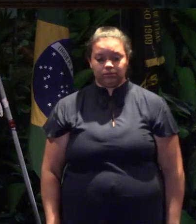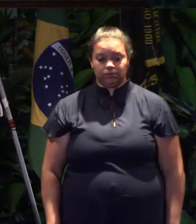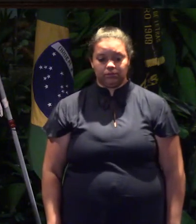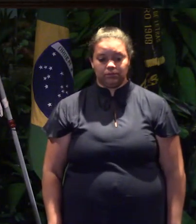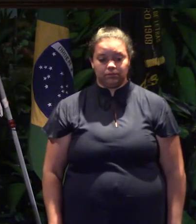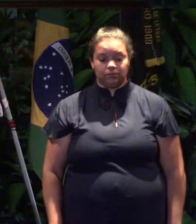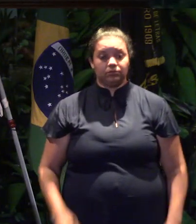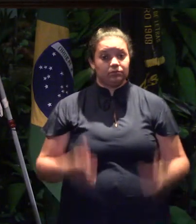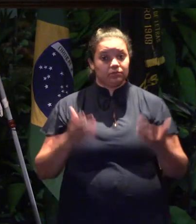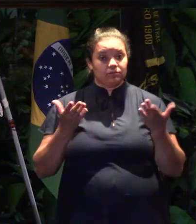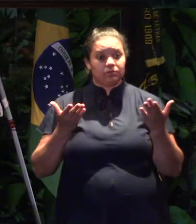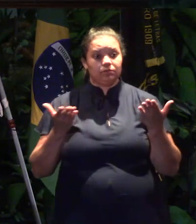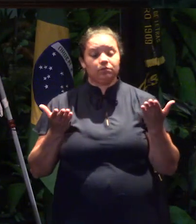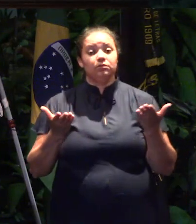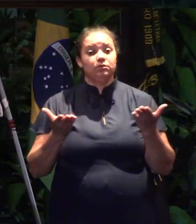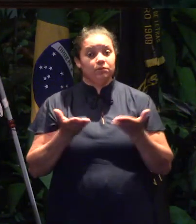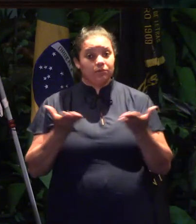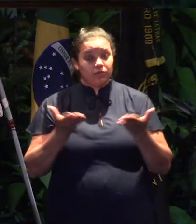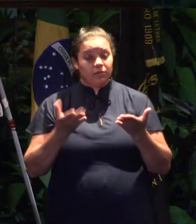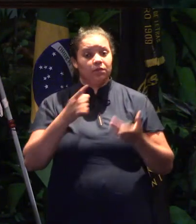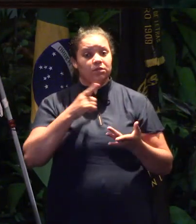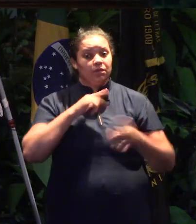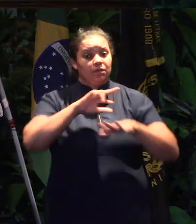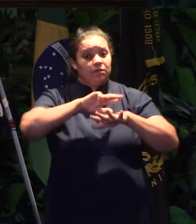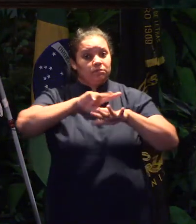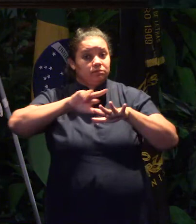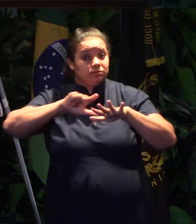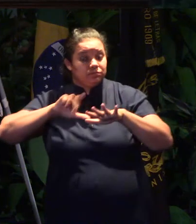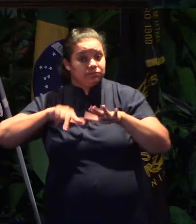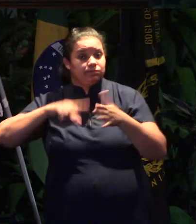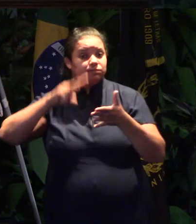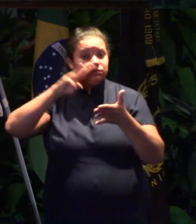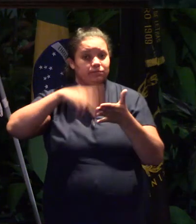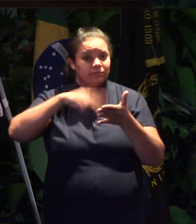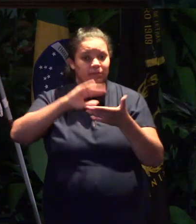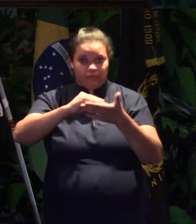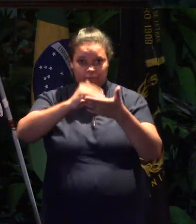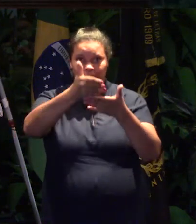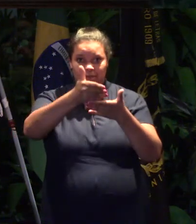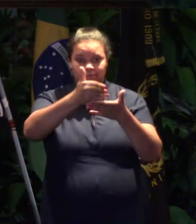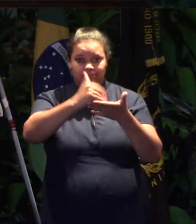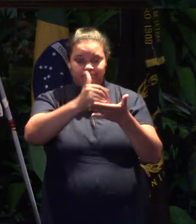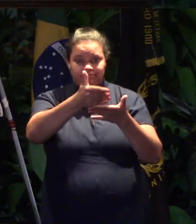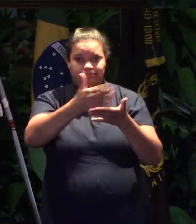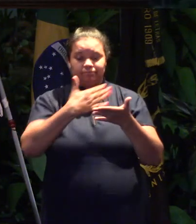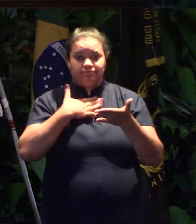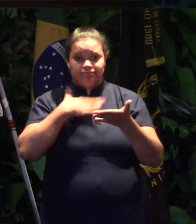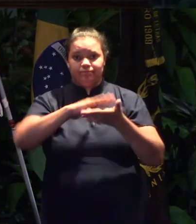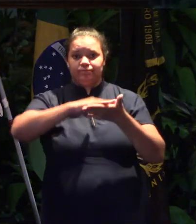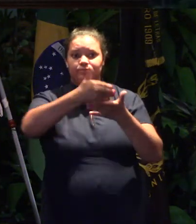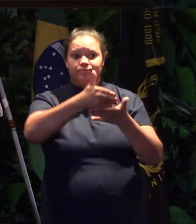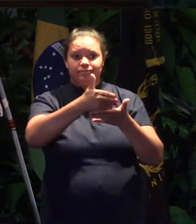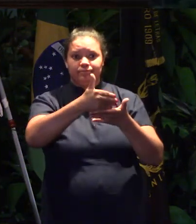Hoje existem vários leitores de tela, né, assim, com computador. Eu vou abrir aqui. Meu computador está